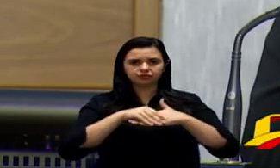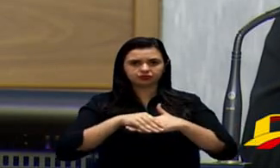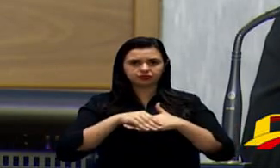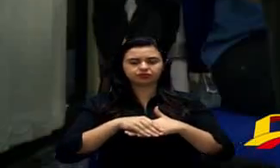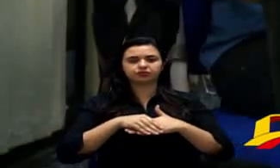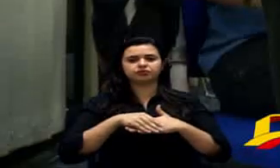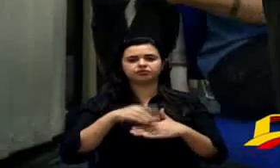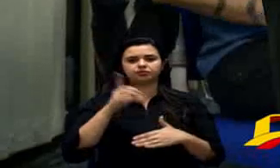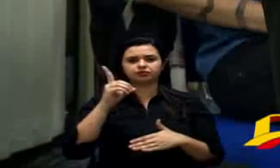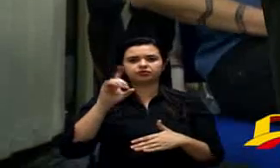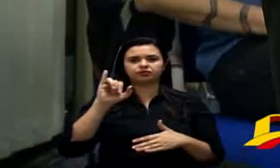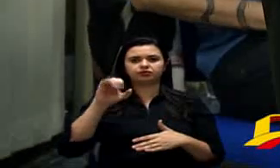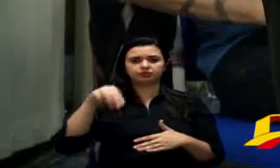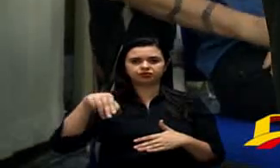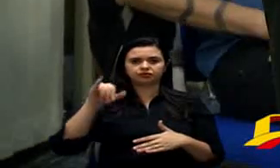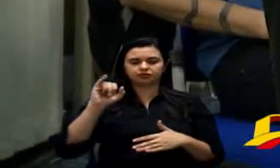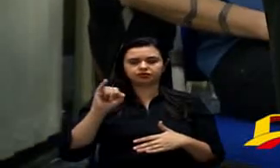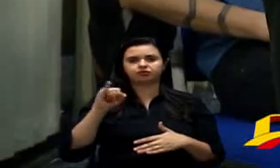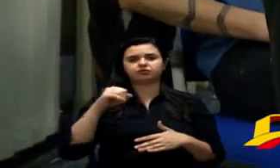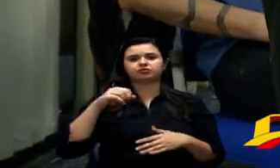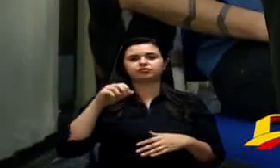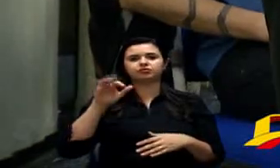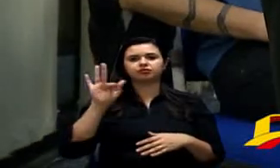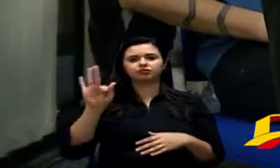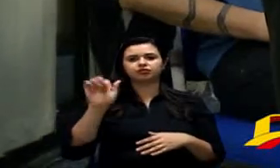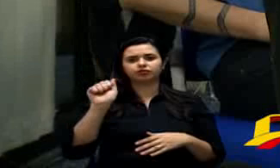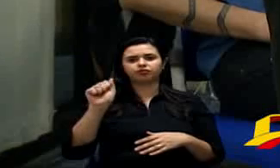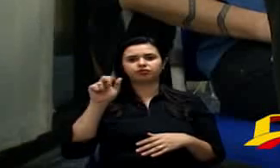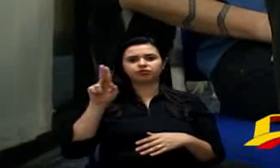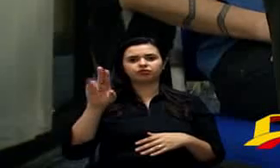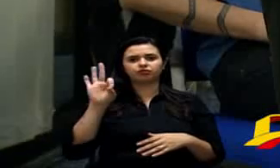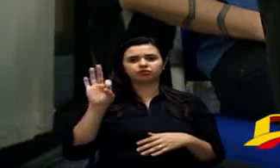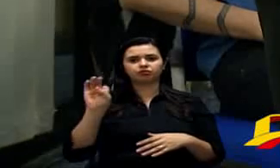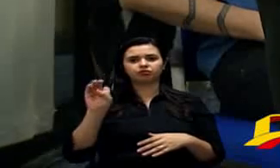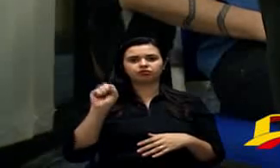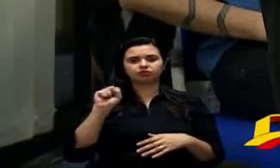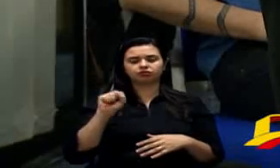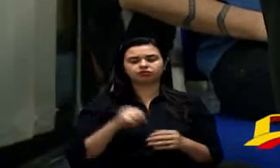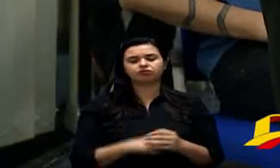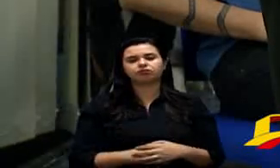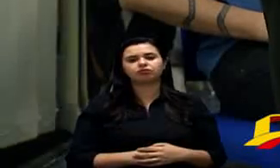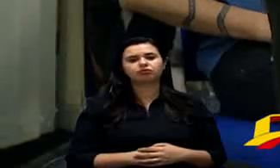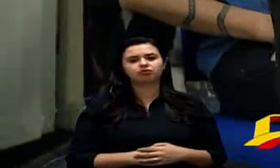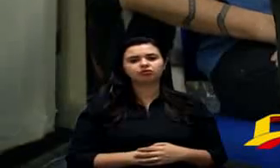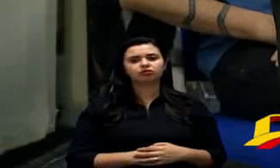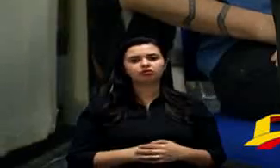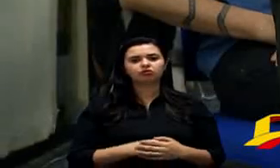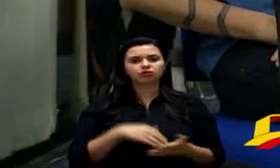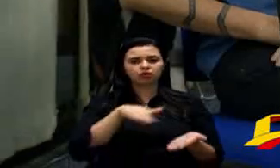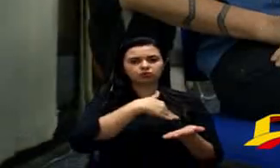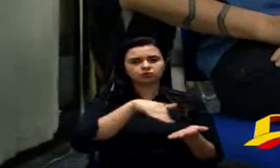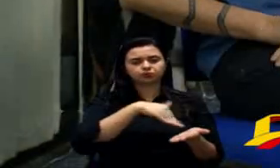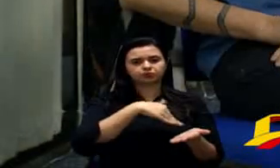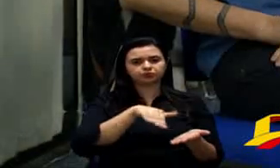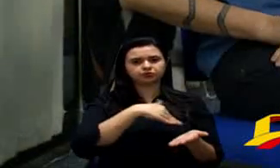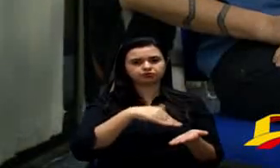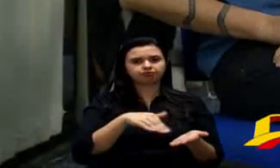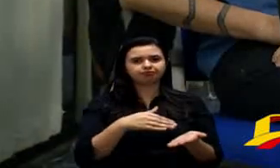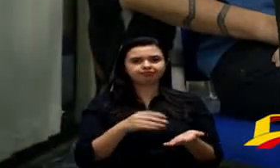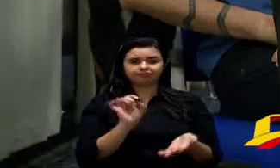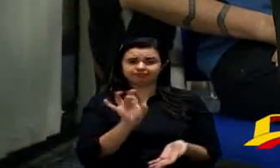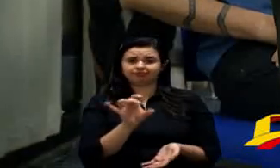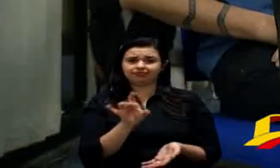Dini, vereador Fausto Pérez, vereadora Fernanda Garcia, secretário Galvão. Como só tem um minuto